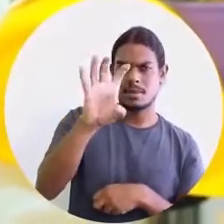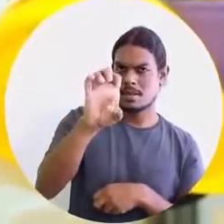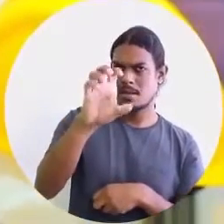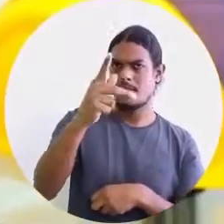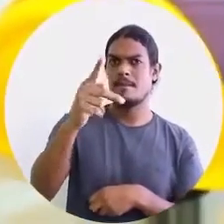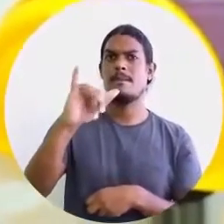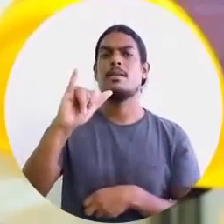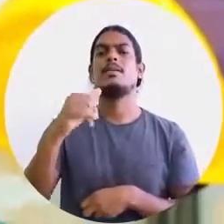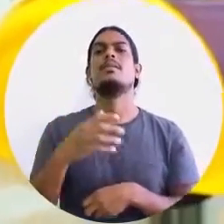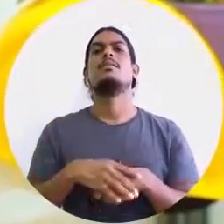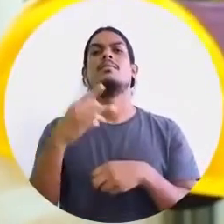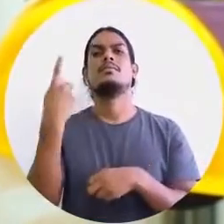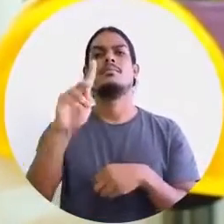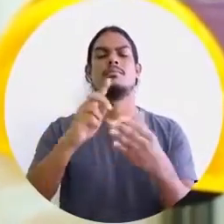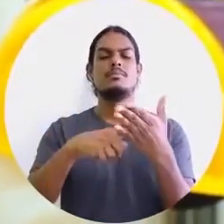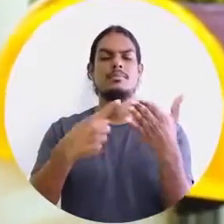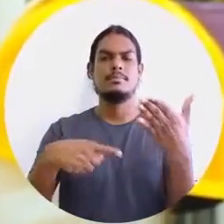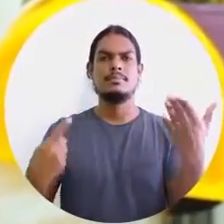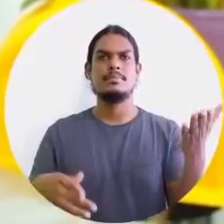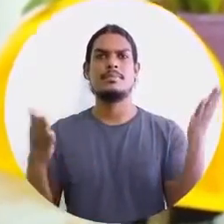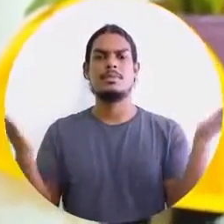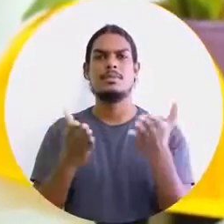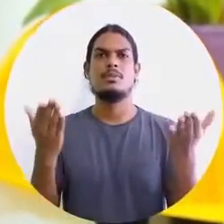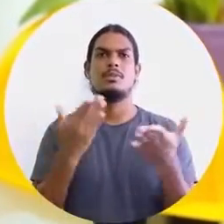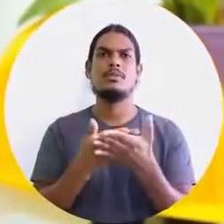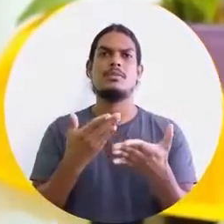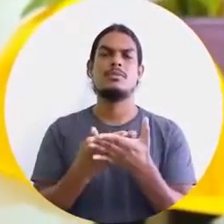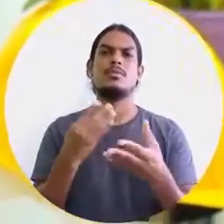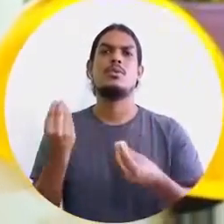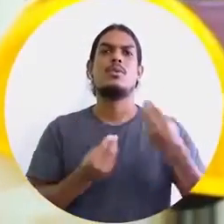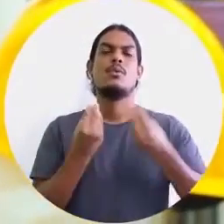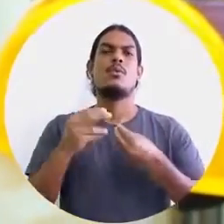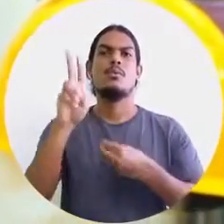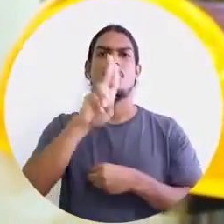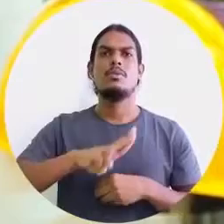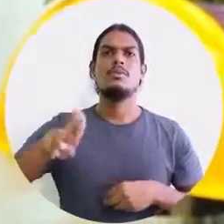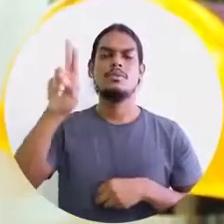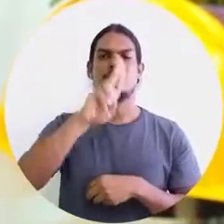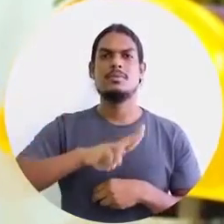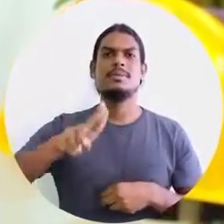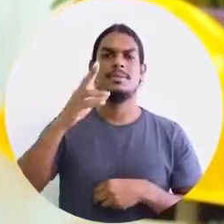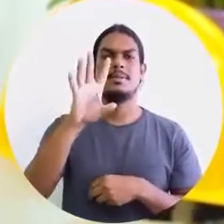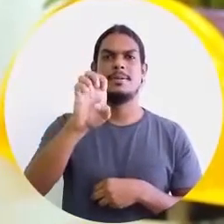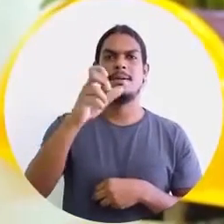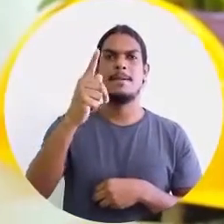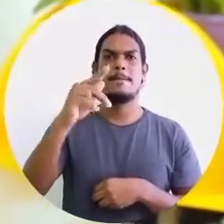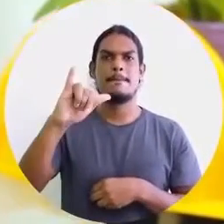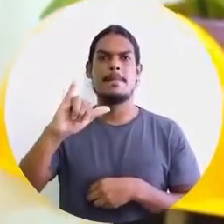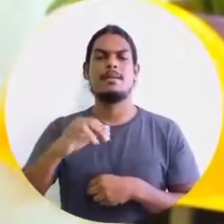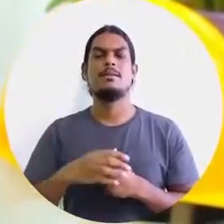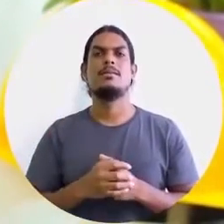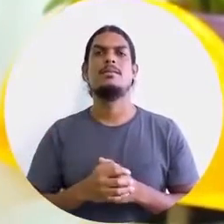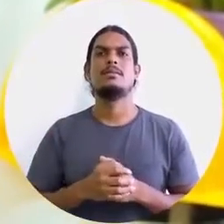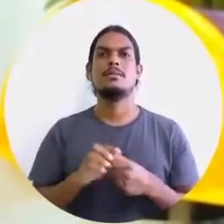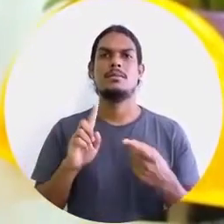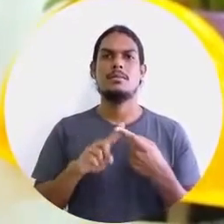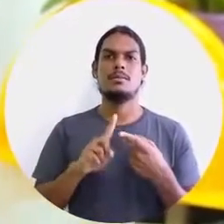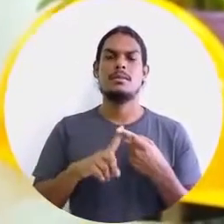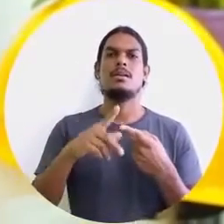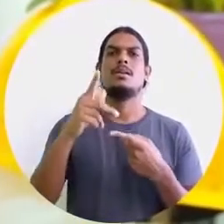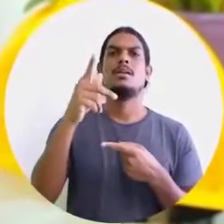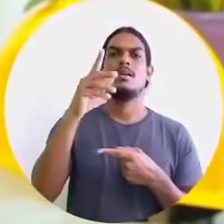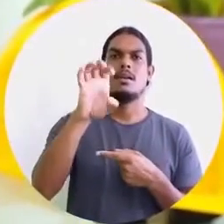Nessa competência, você irá saber como usar adequadamente esses EPIs e também os